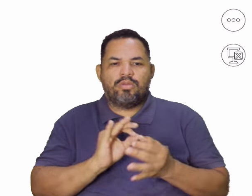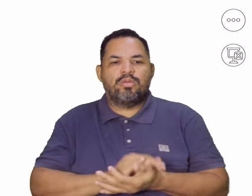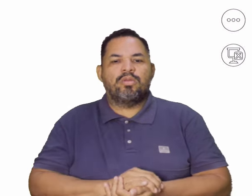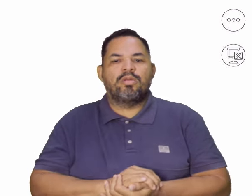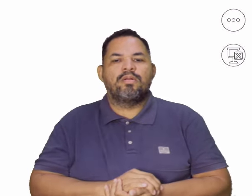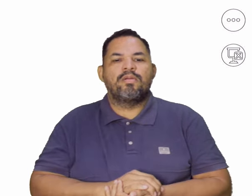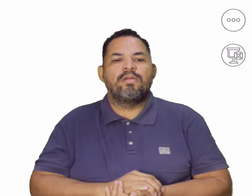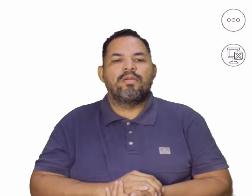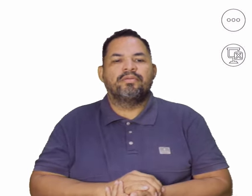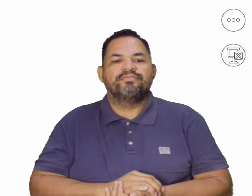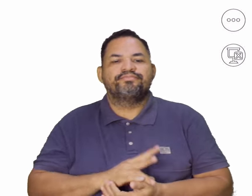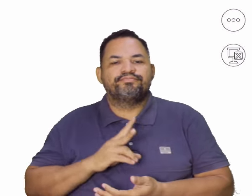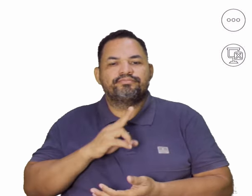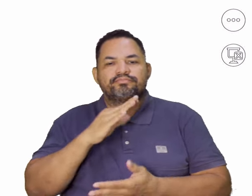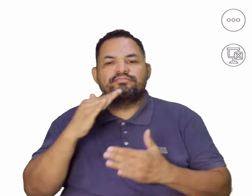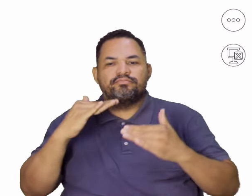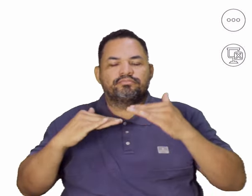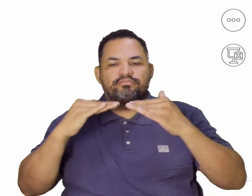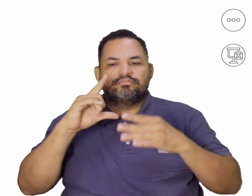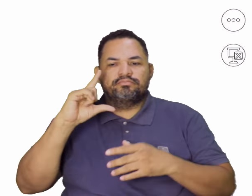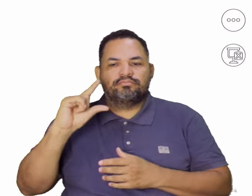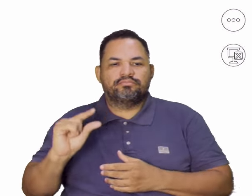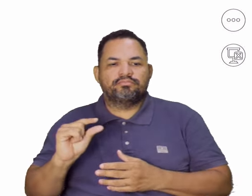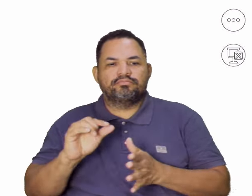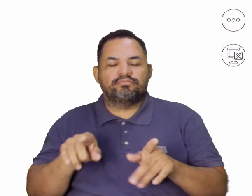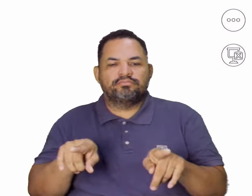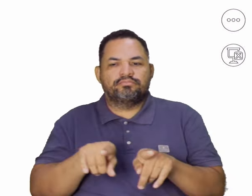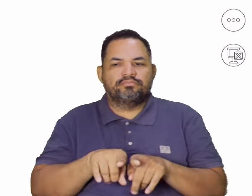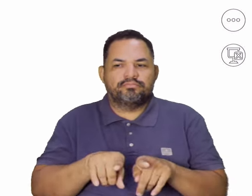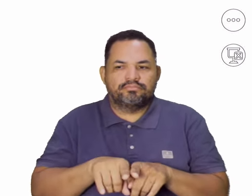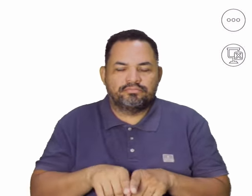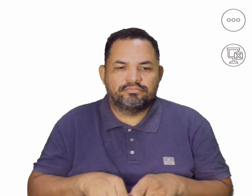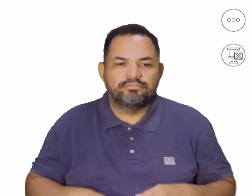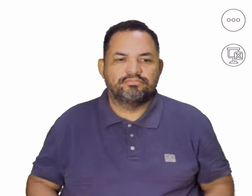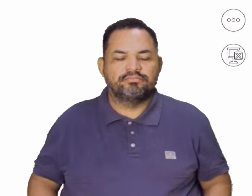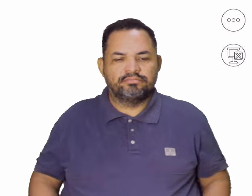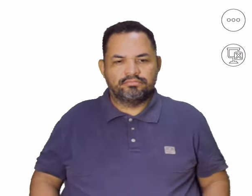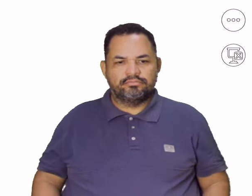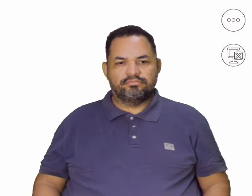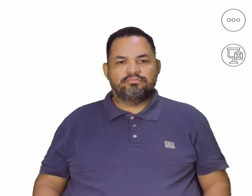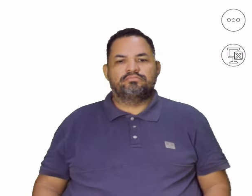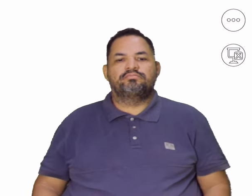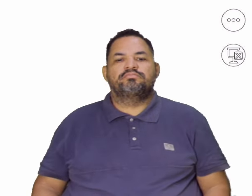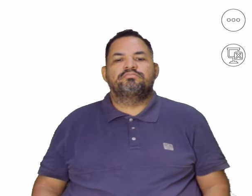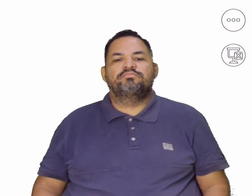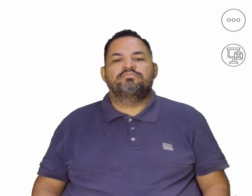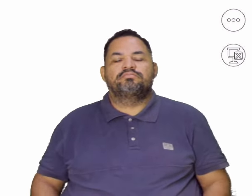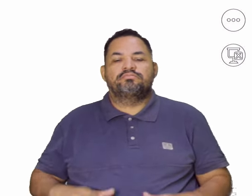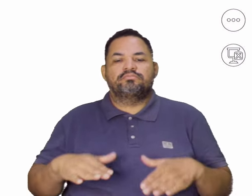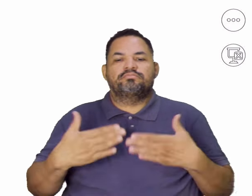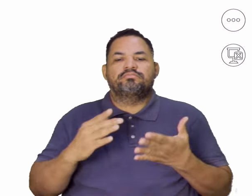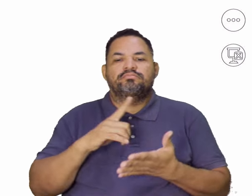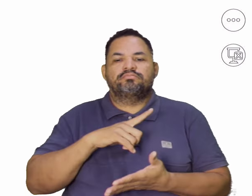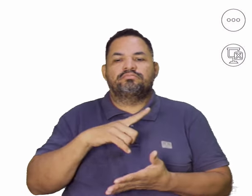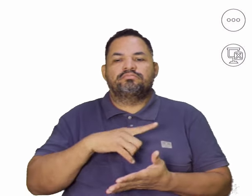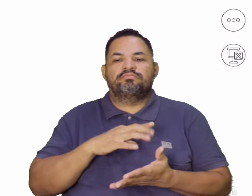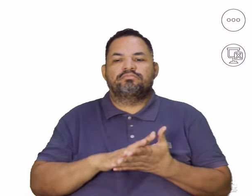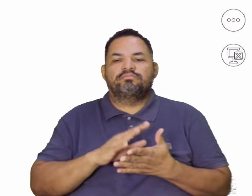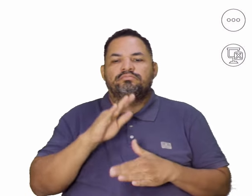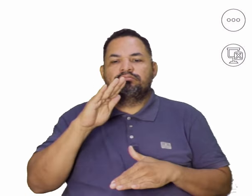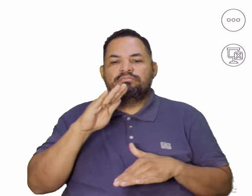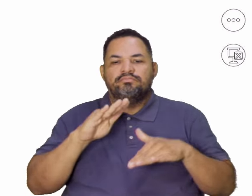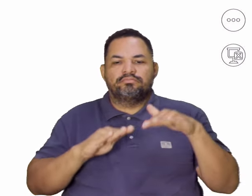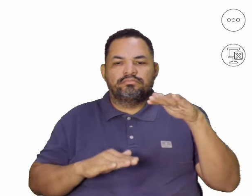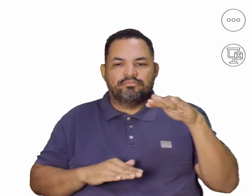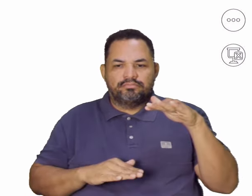oxidação potencial padrão de redução é o potencial obtido a partir da diferença